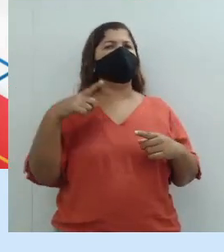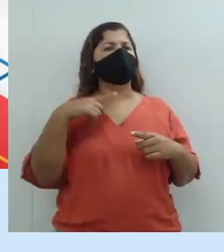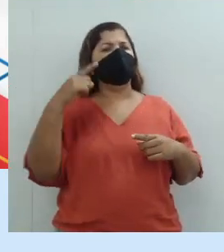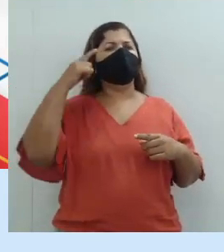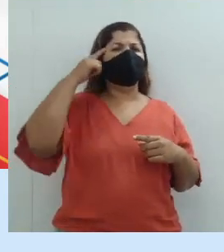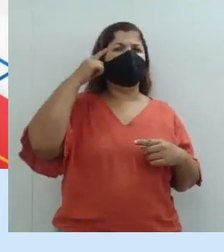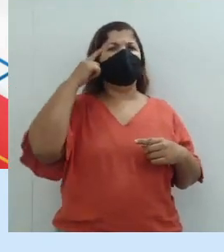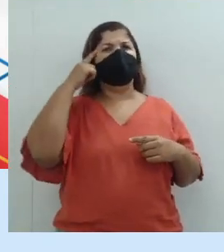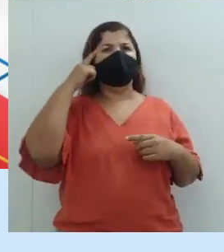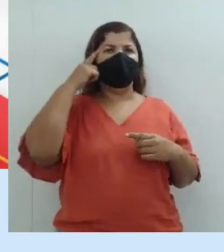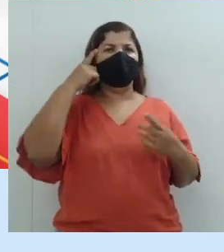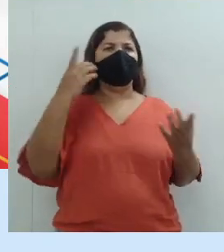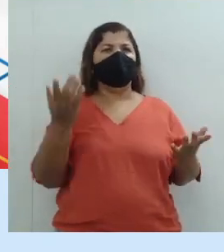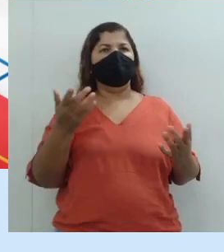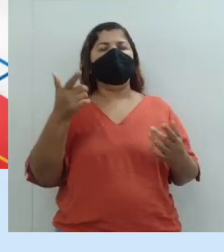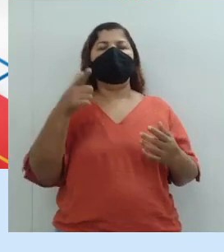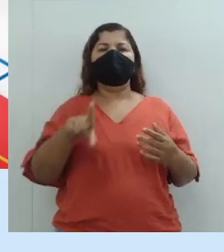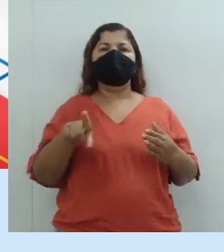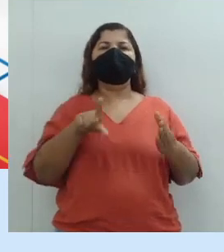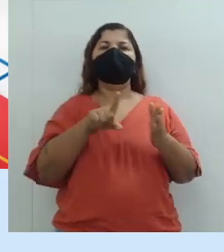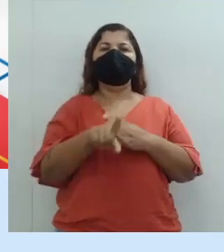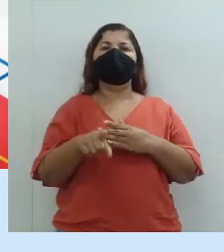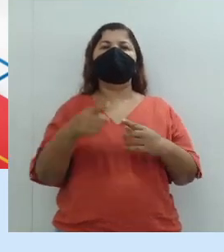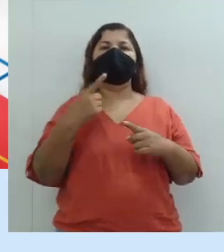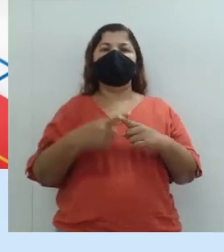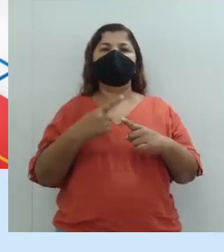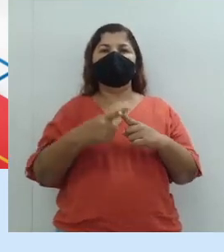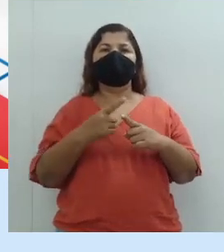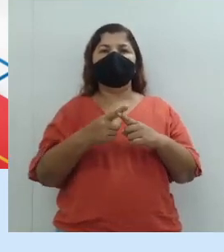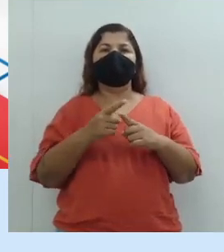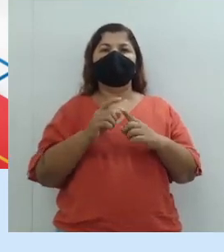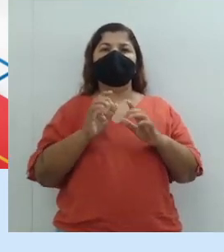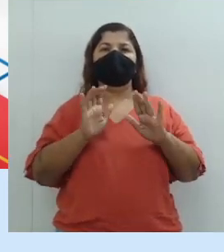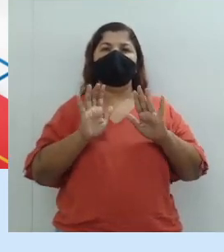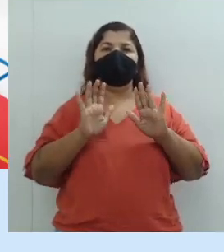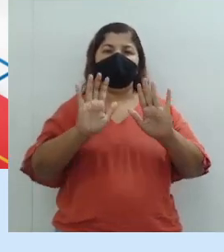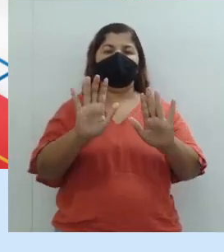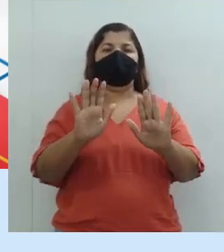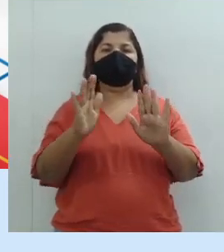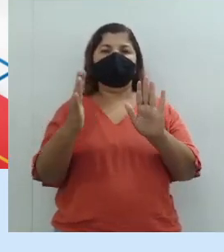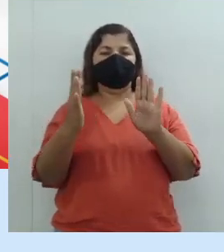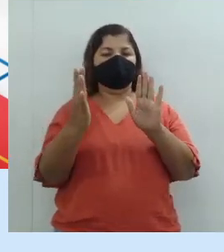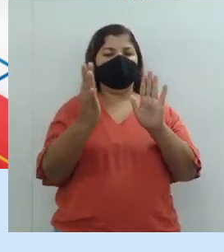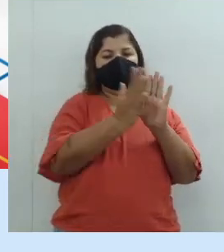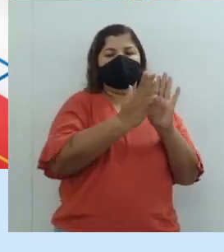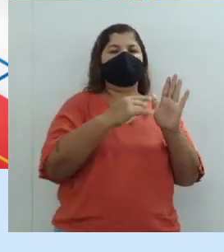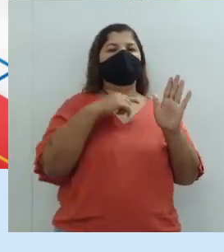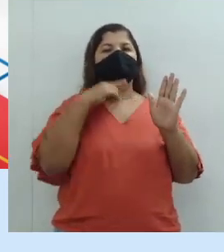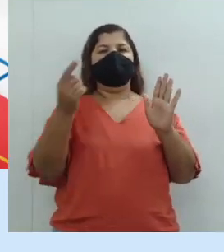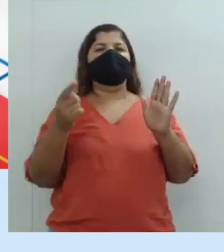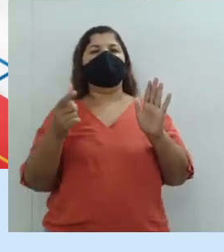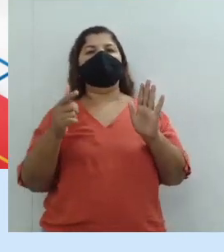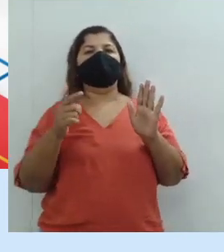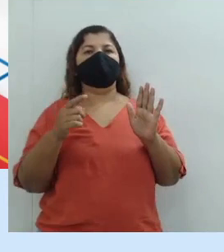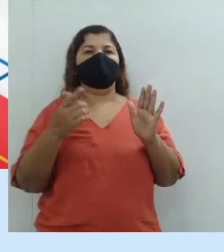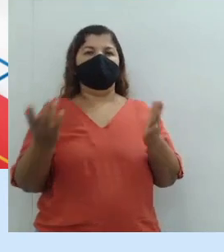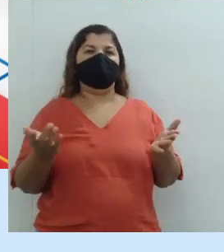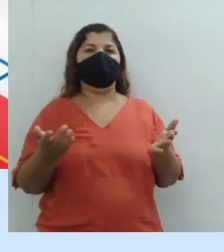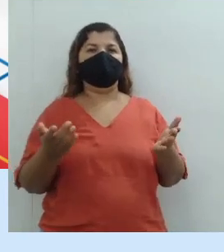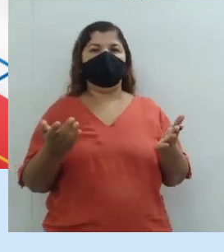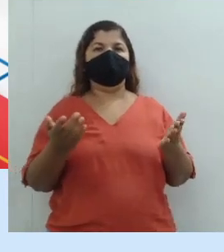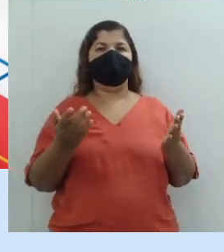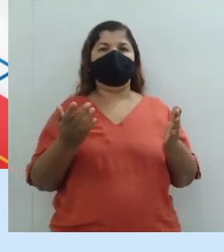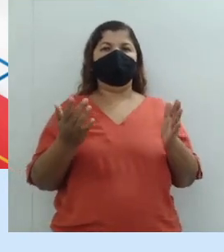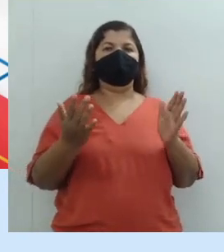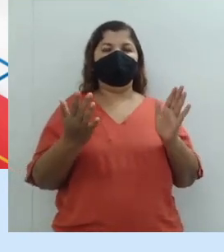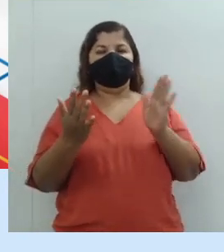dúvida. Outra pergunta por que quando empurramos uma parede não conseguimos tirá-la do lugar? Aí você diz, mas professor, essa resposta